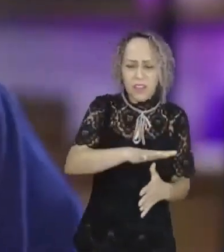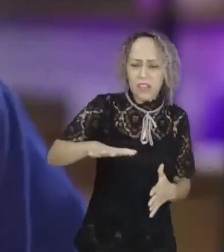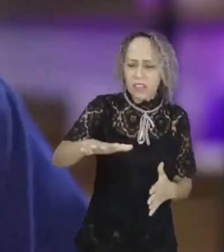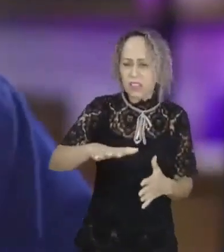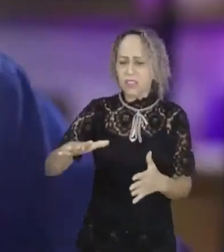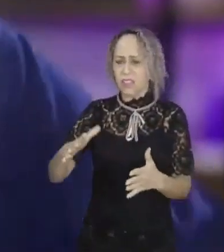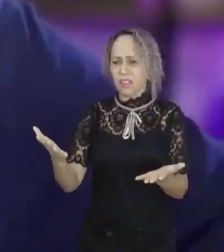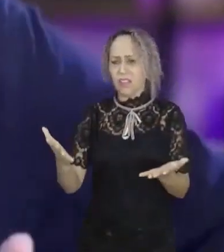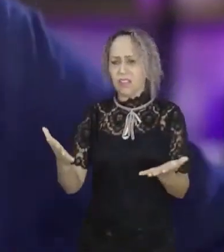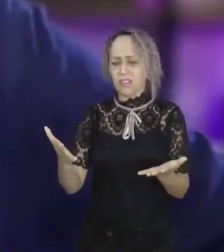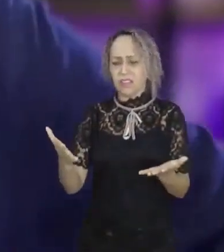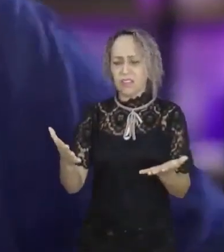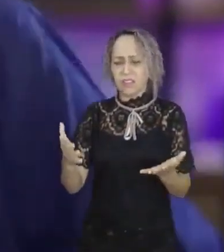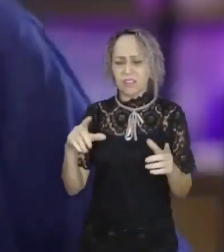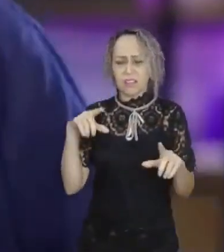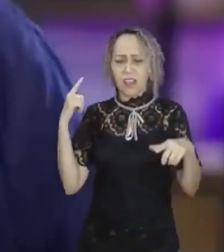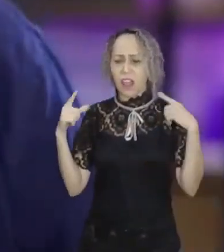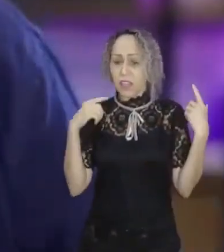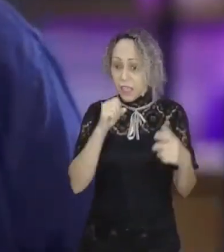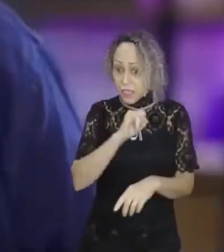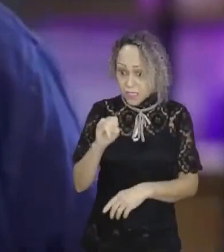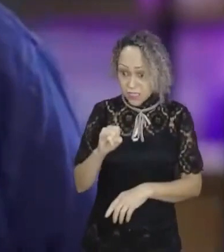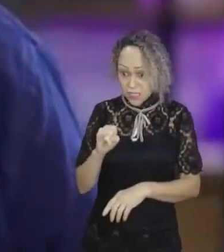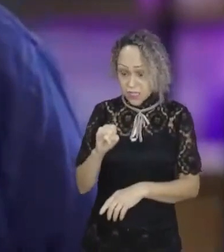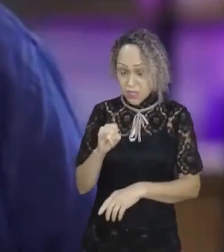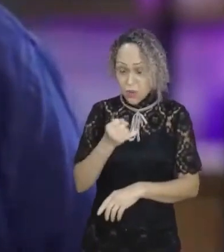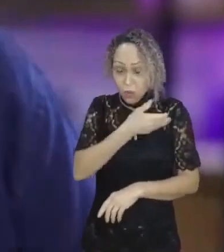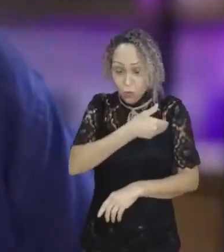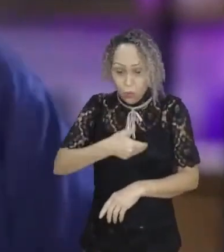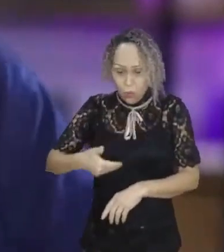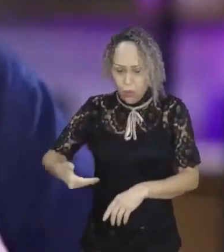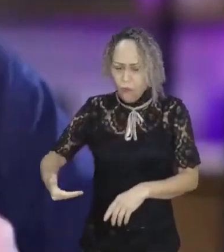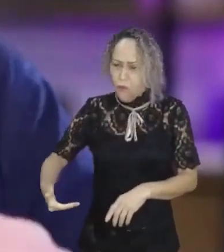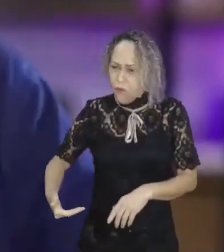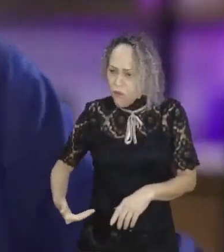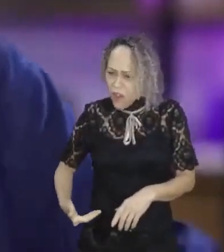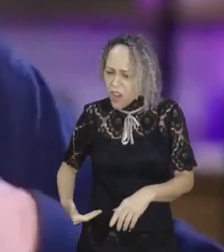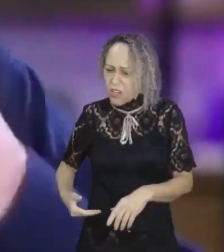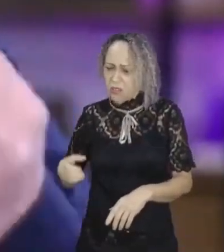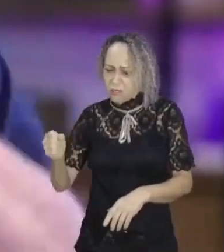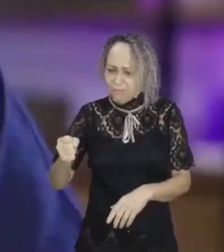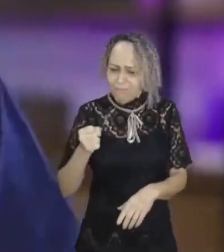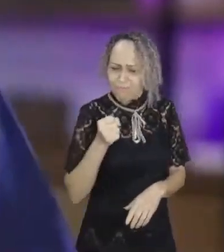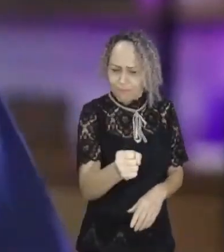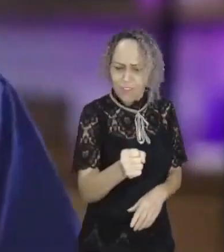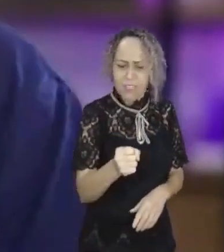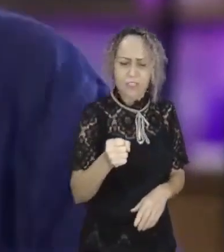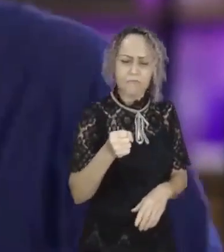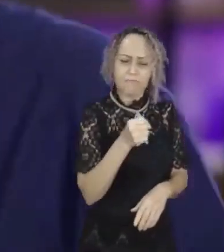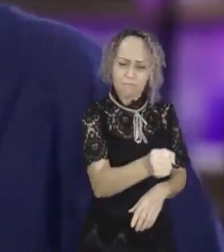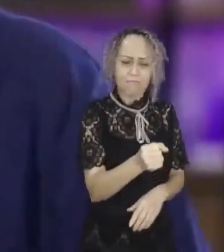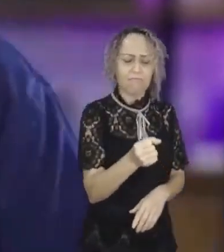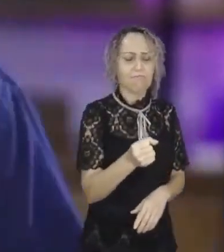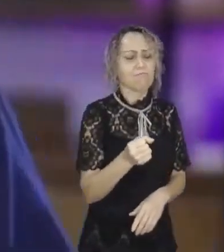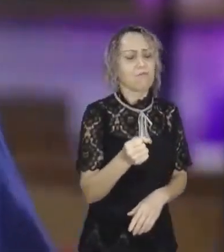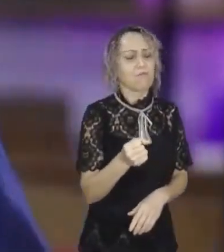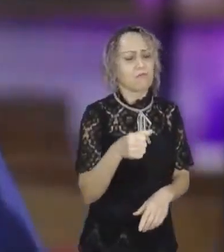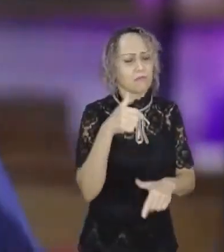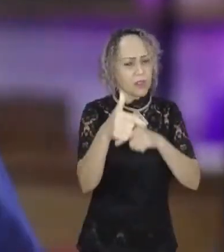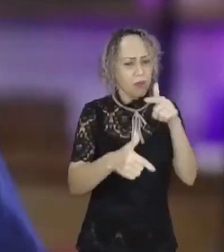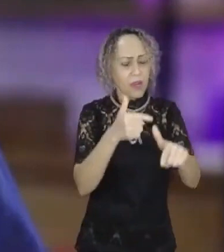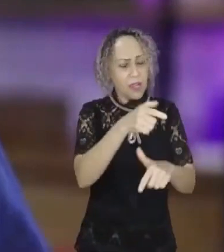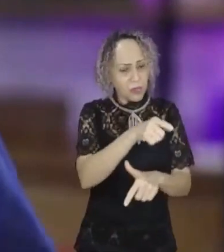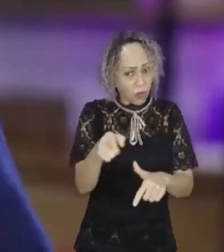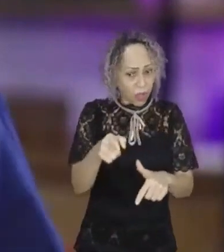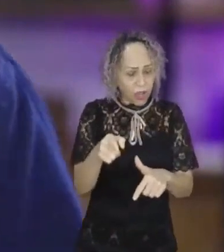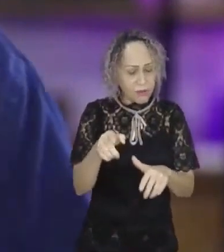recreação, se o Estado estivesse presente nessas áreas, a polícia seria apenas mais um componente para manter a